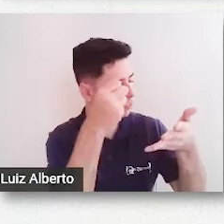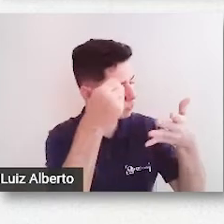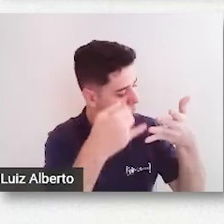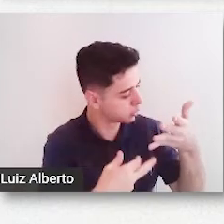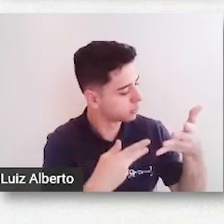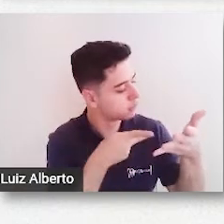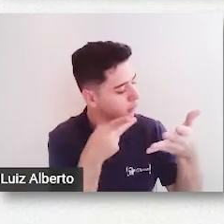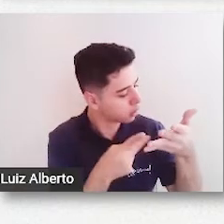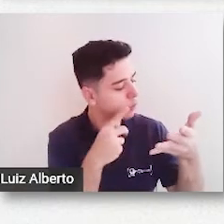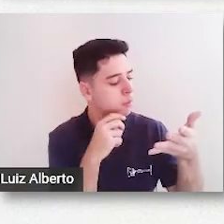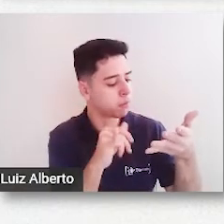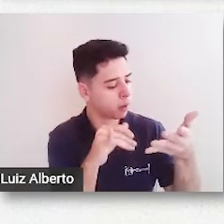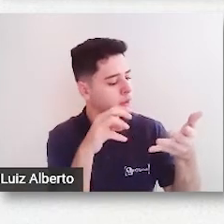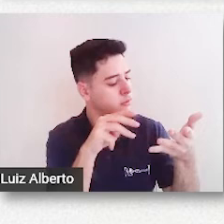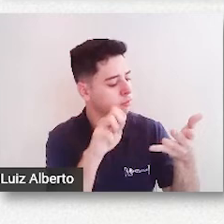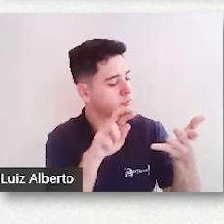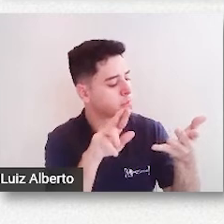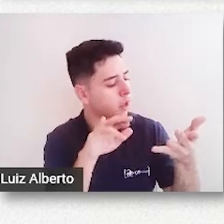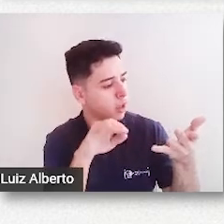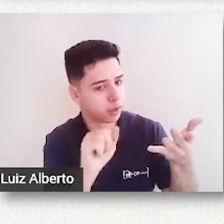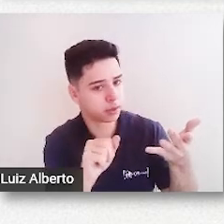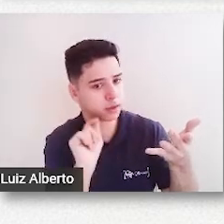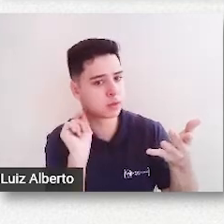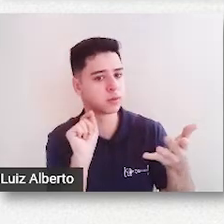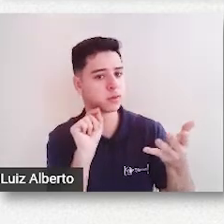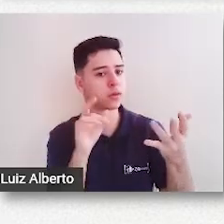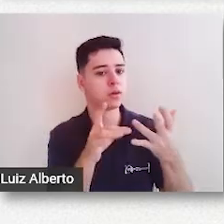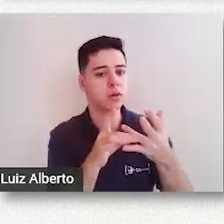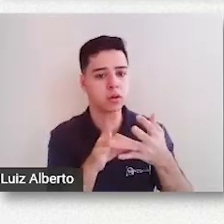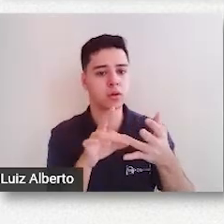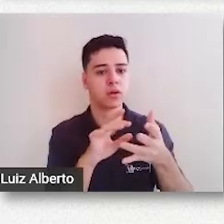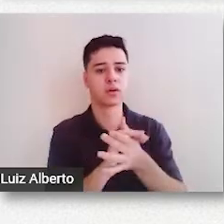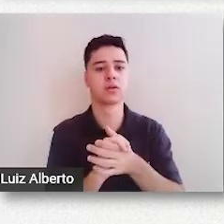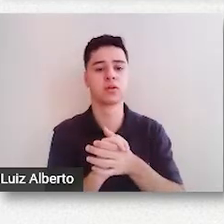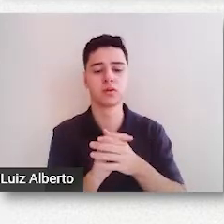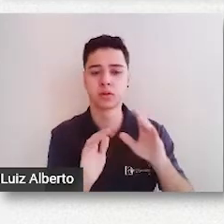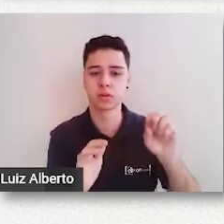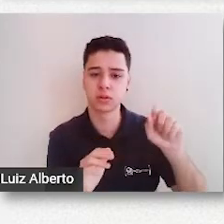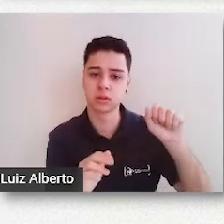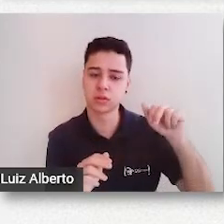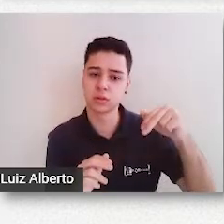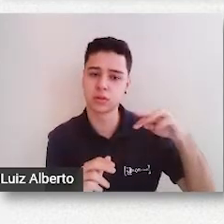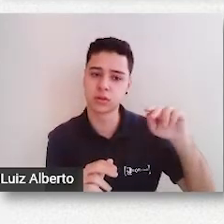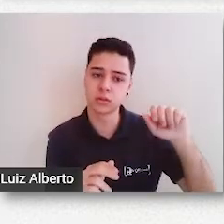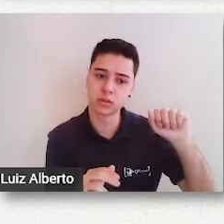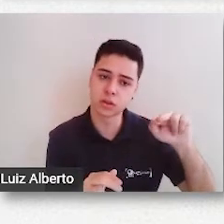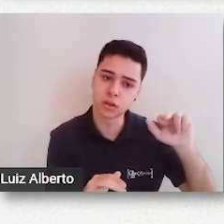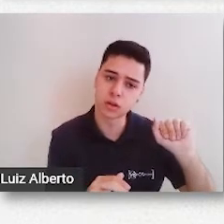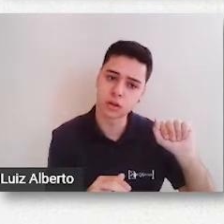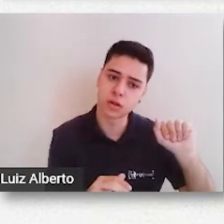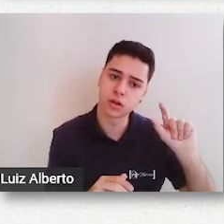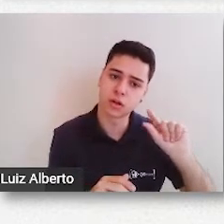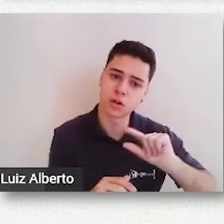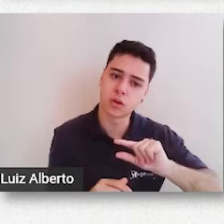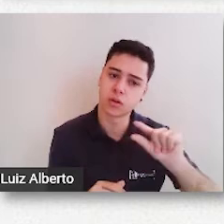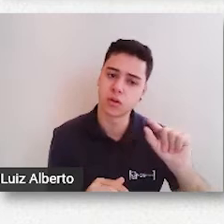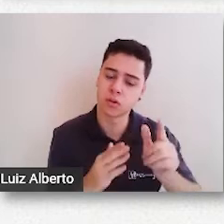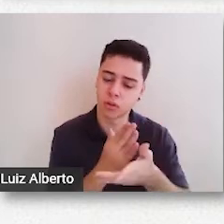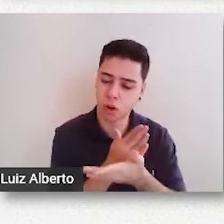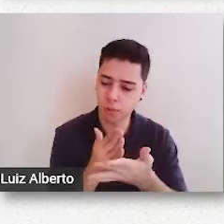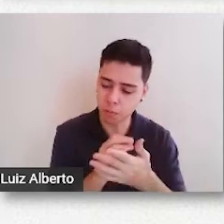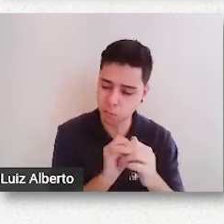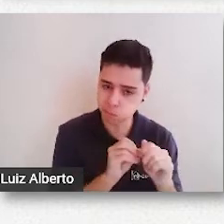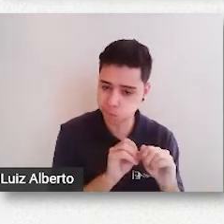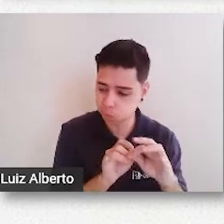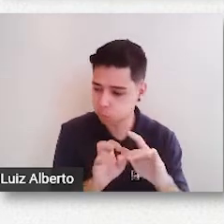de Maria seriam justamente o casal São Joaquim e Santana, e no Ocidente é um pouco mais... ele começa a se espalhar e